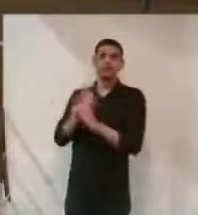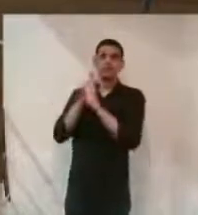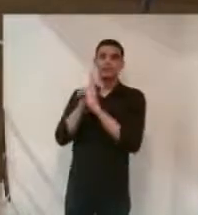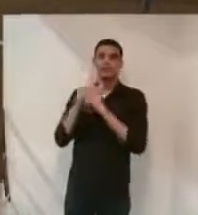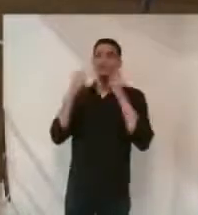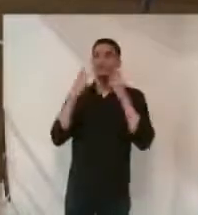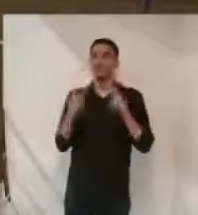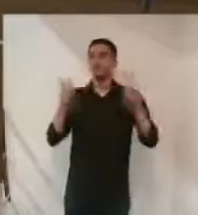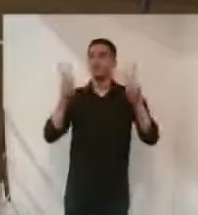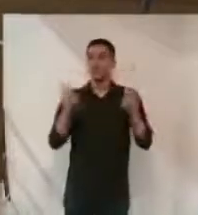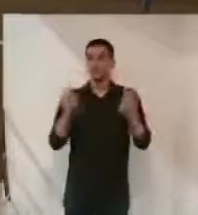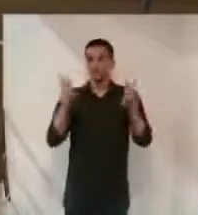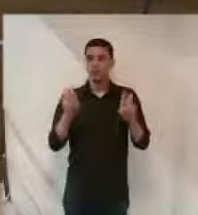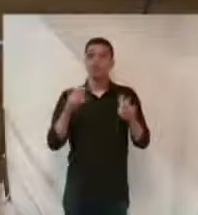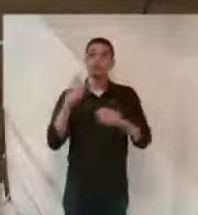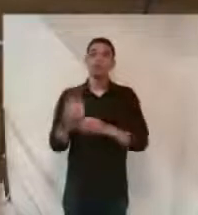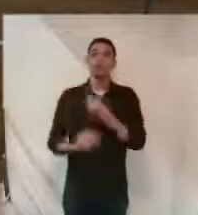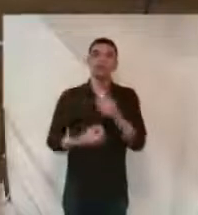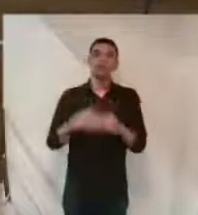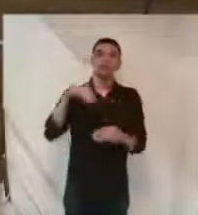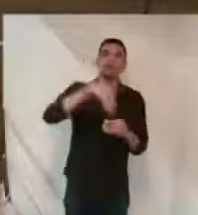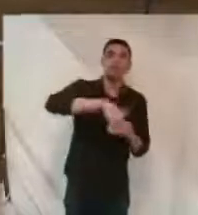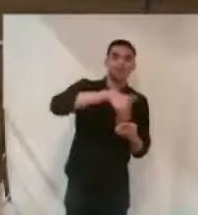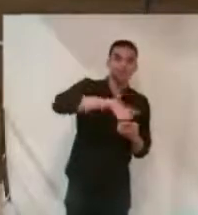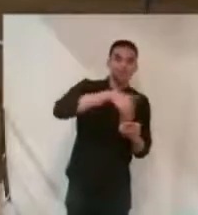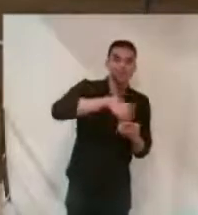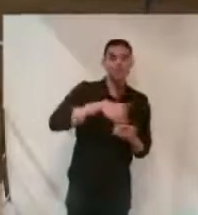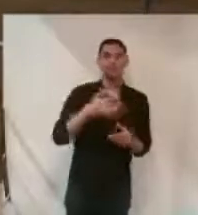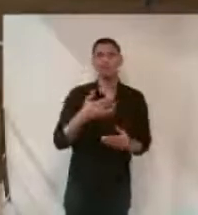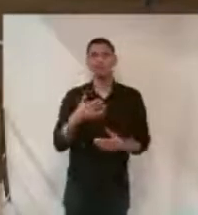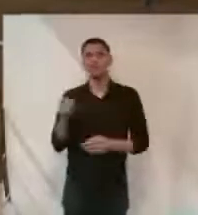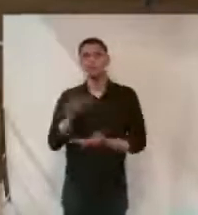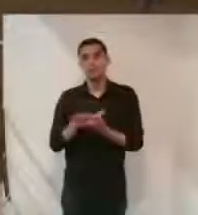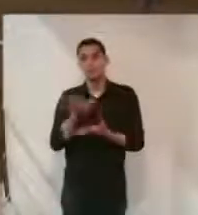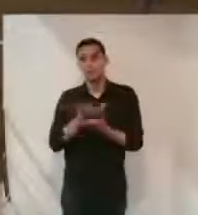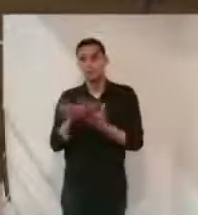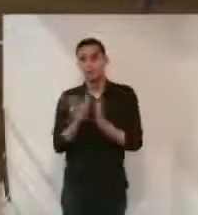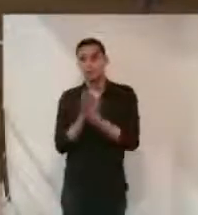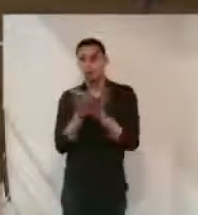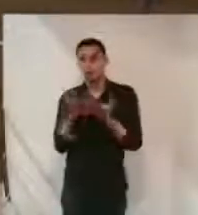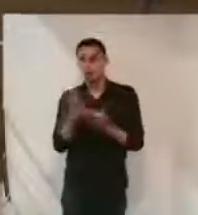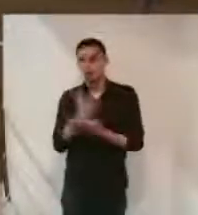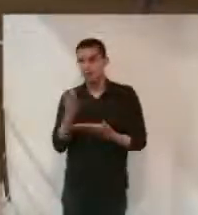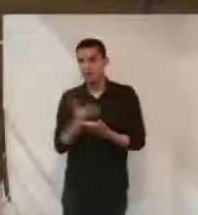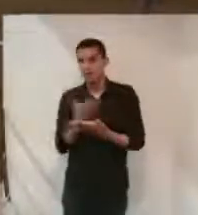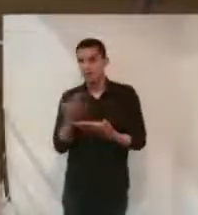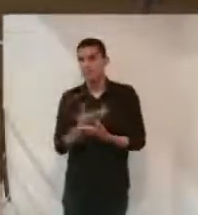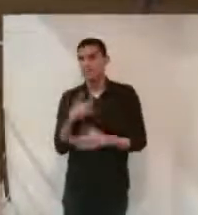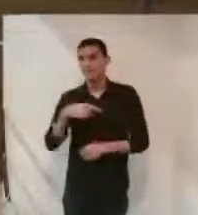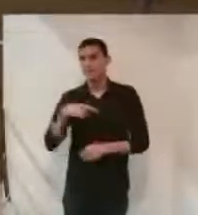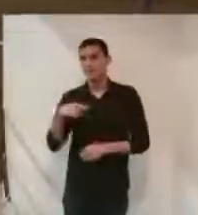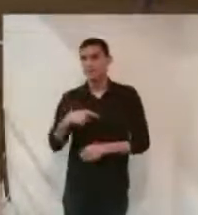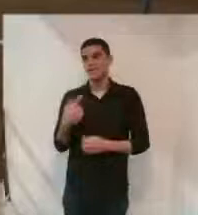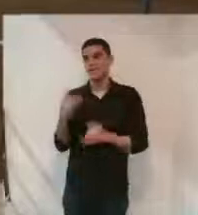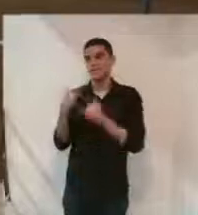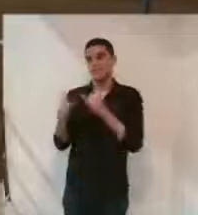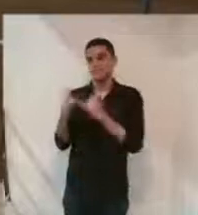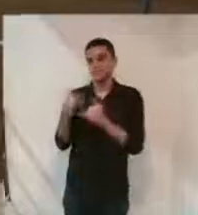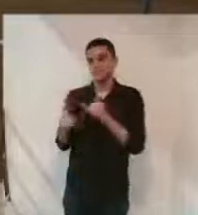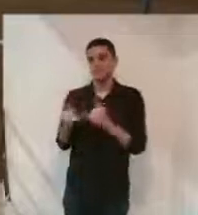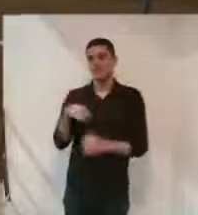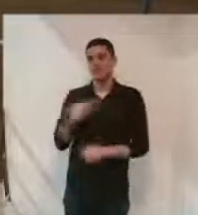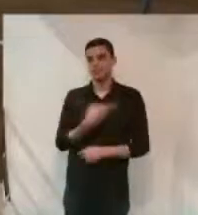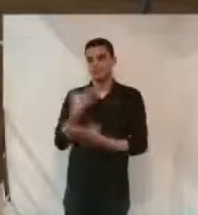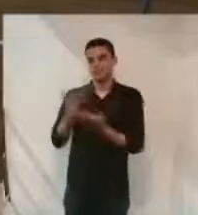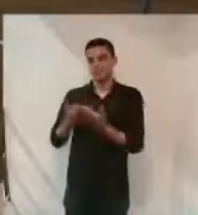temática do direito eleitoral, muitas vezes, eu com alguns livros, ele também, temos essa afinidade histórica, eu tenho um carinho muito grande